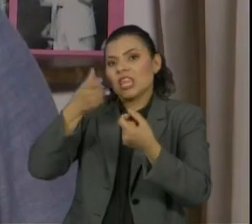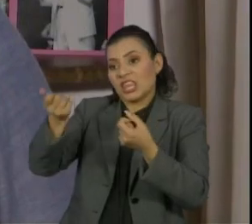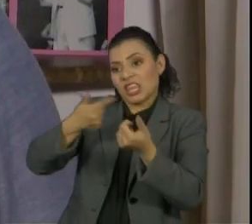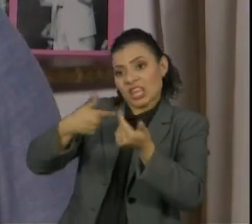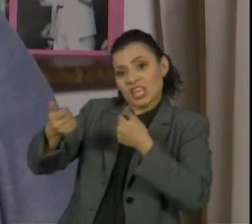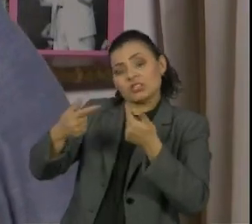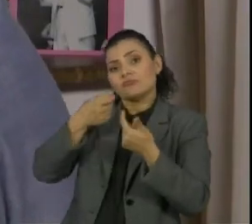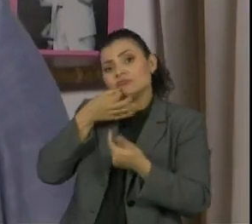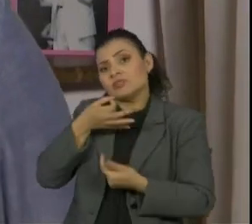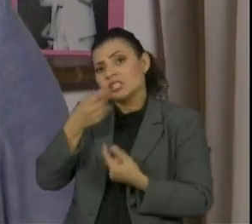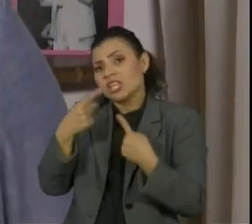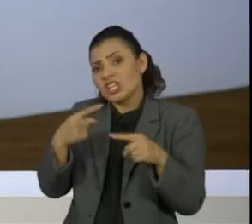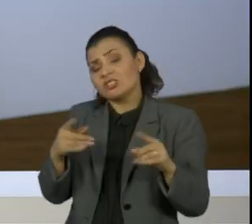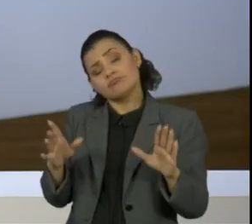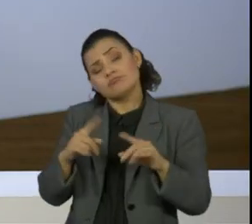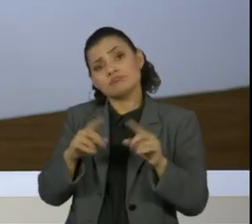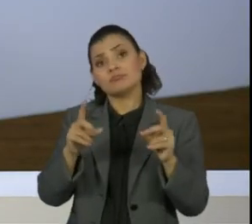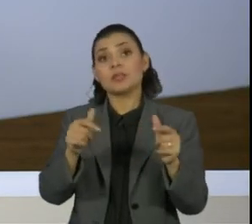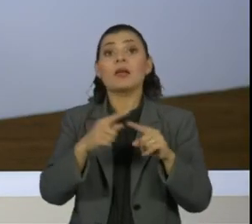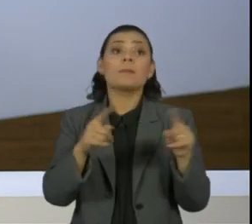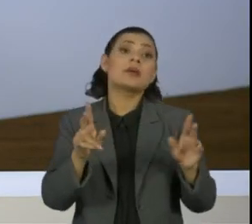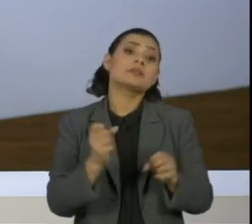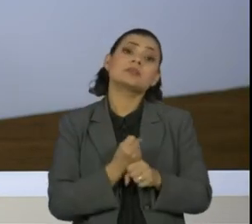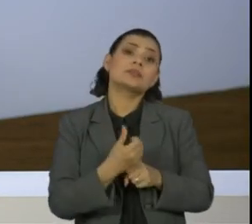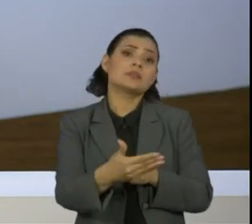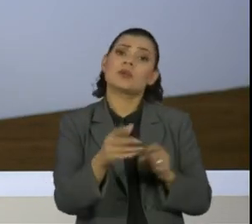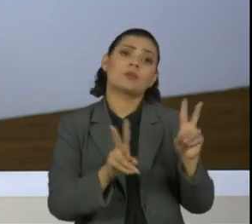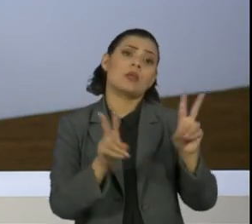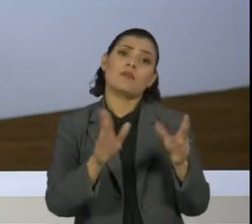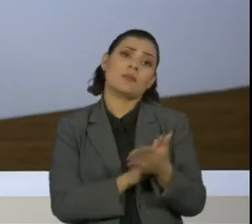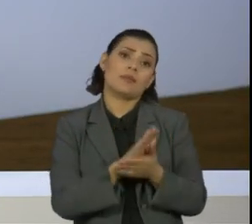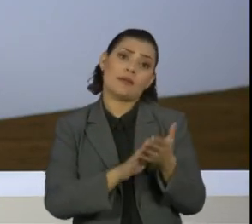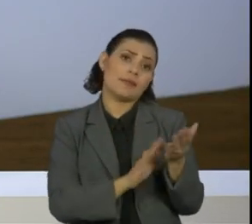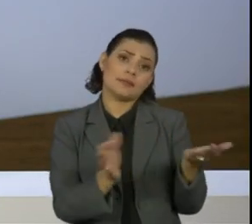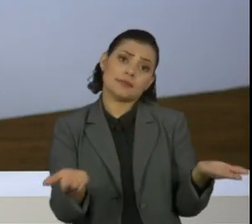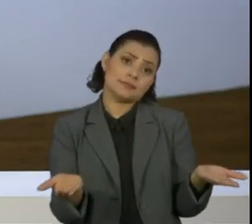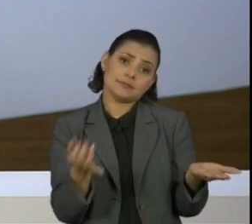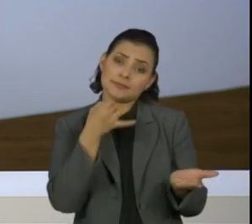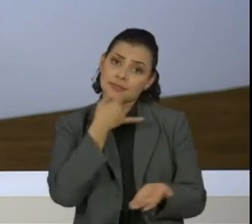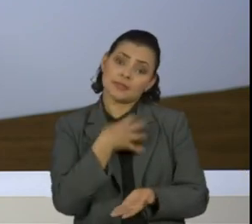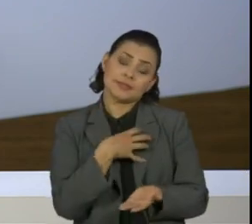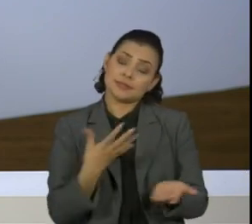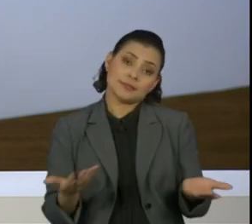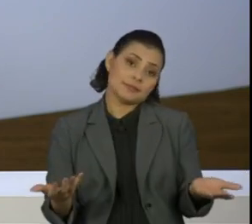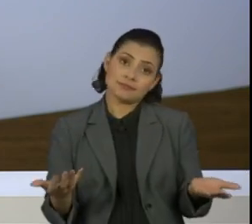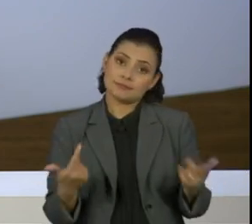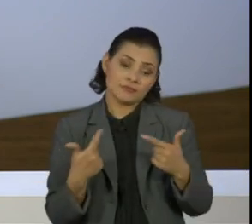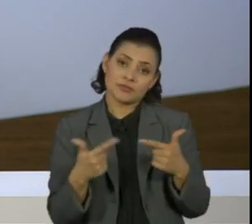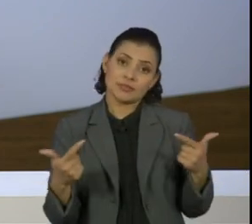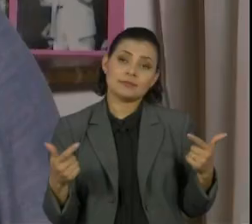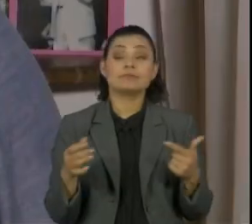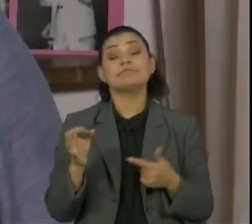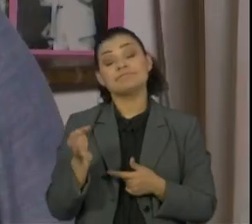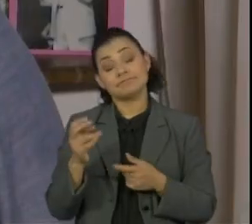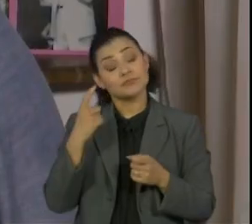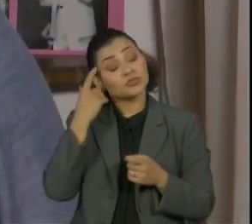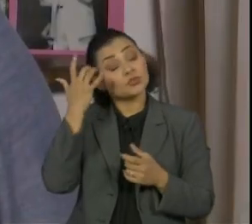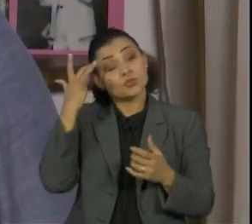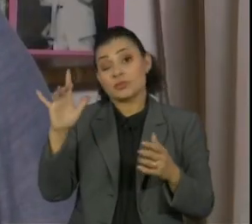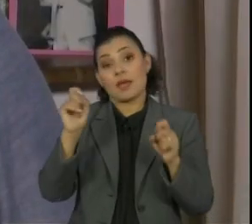evoluímos. Ao mesmo tempo, estar no carnaval... Ano, né? A ironia é que não teremos carnaval. A gente não sabe ainda,